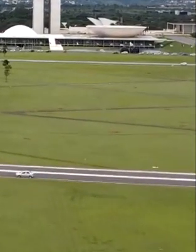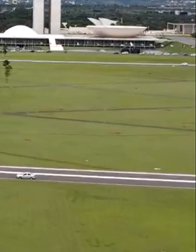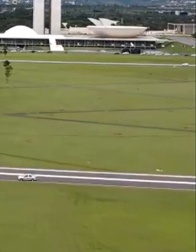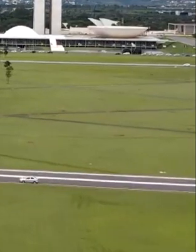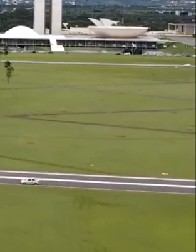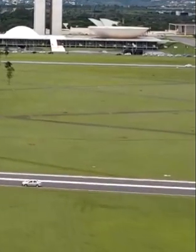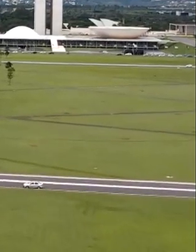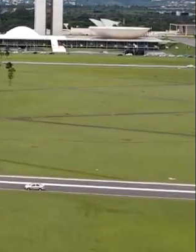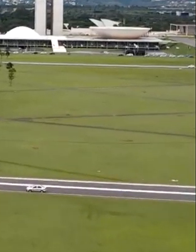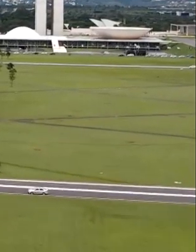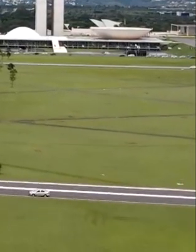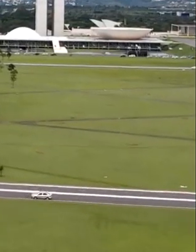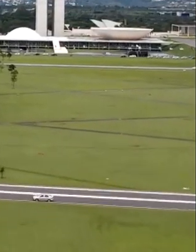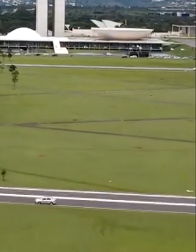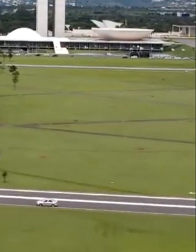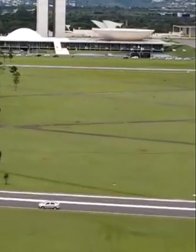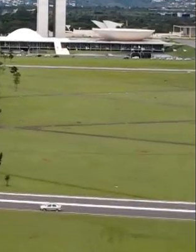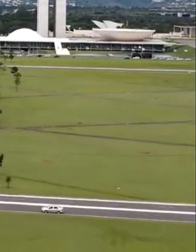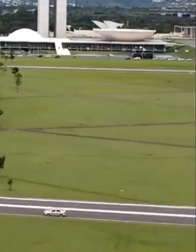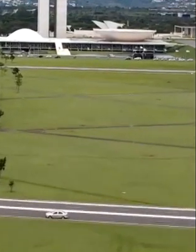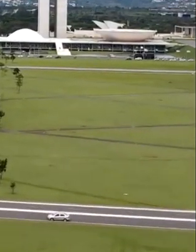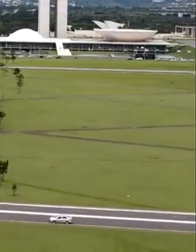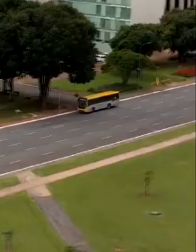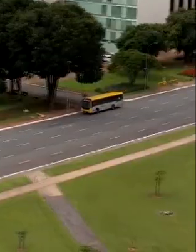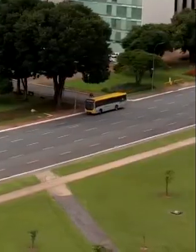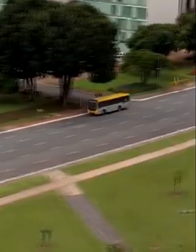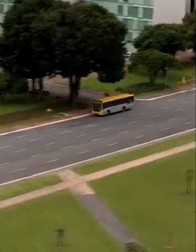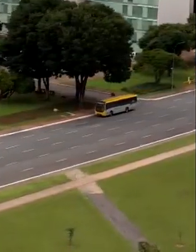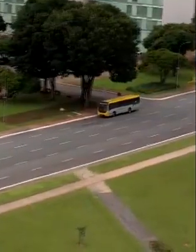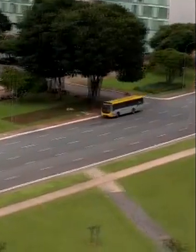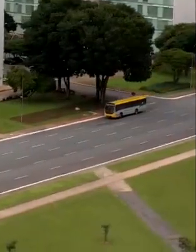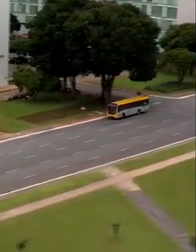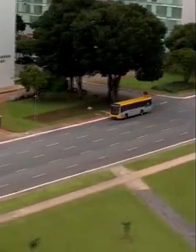Transcrição Legendas Pedro Negri